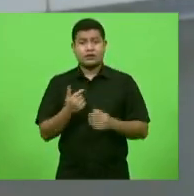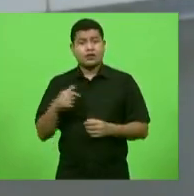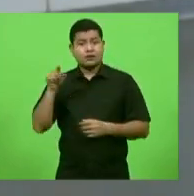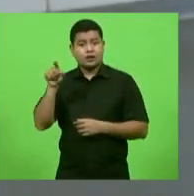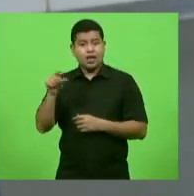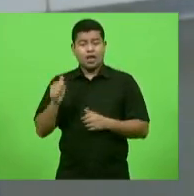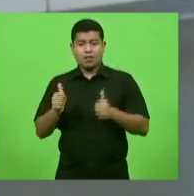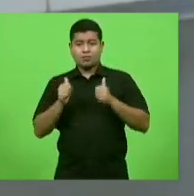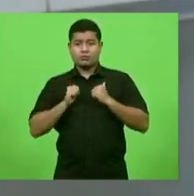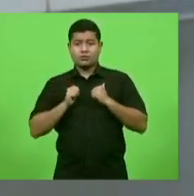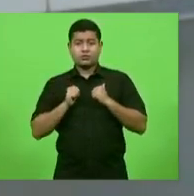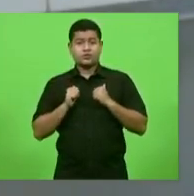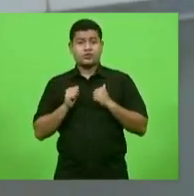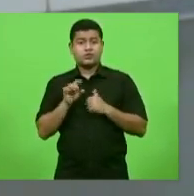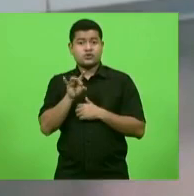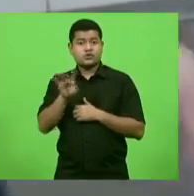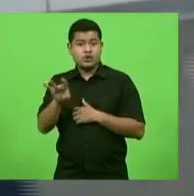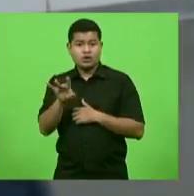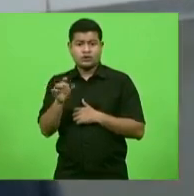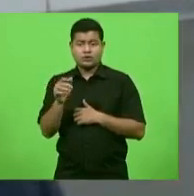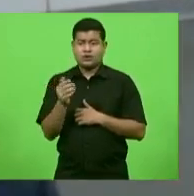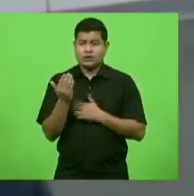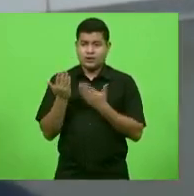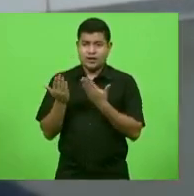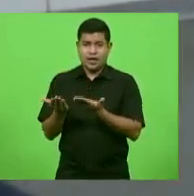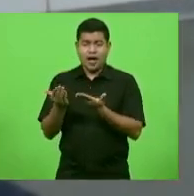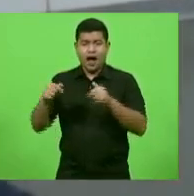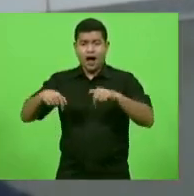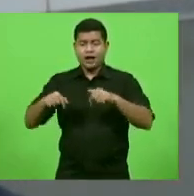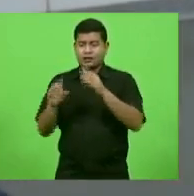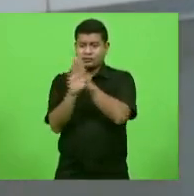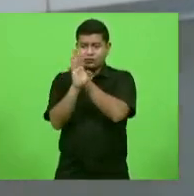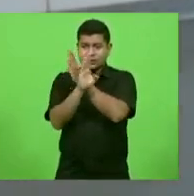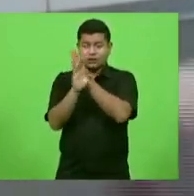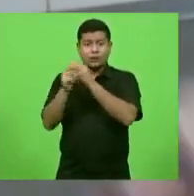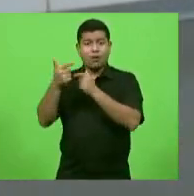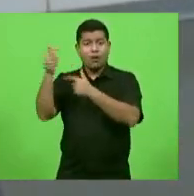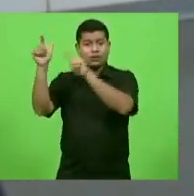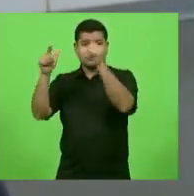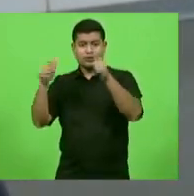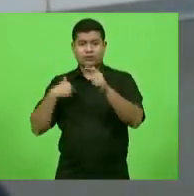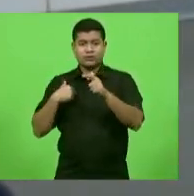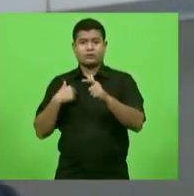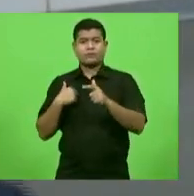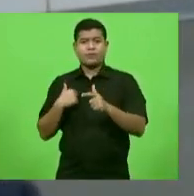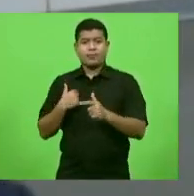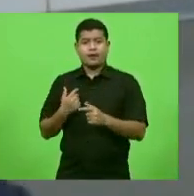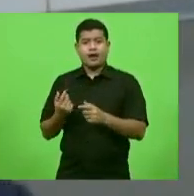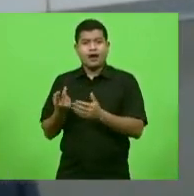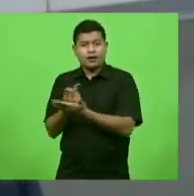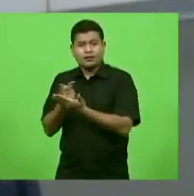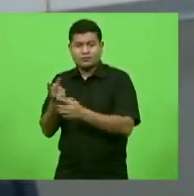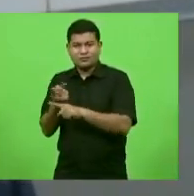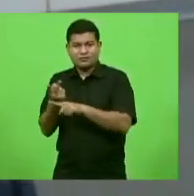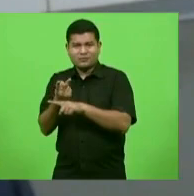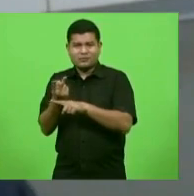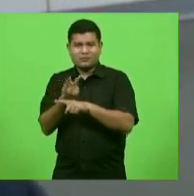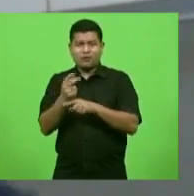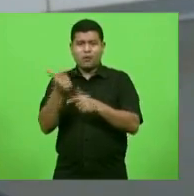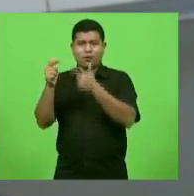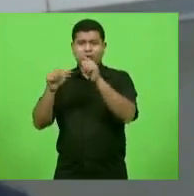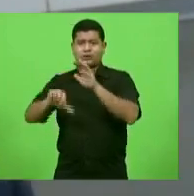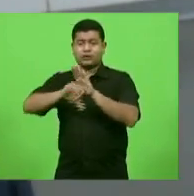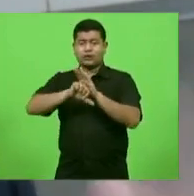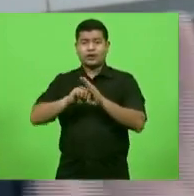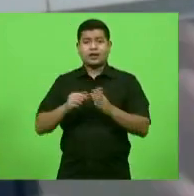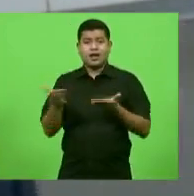poderia existir caso essas investigações externas, que apuram outros crimes, dissessem que as licitações foram lícitas,